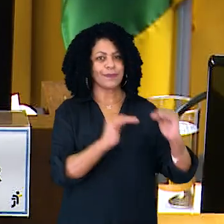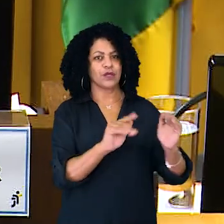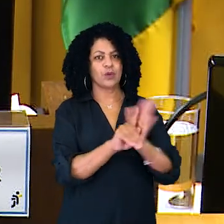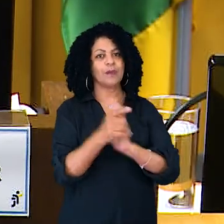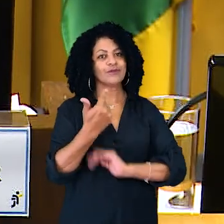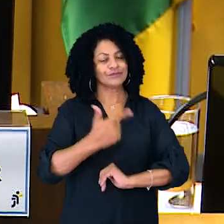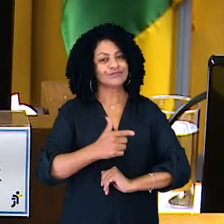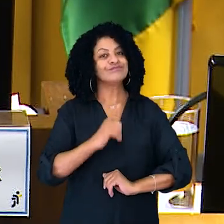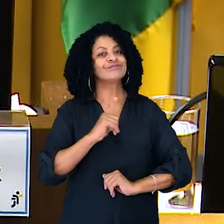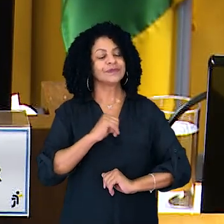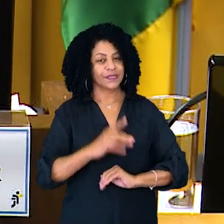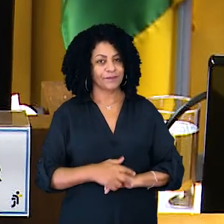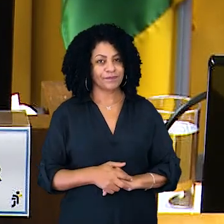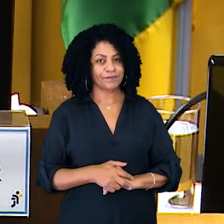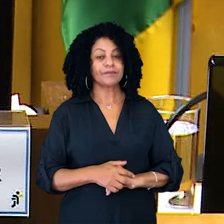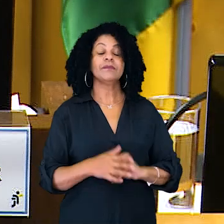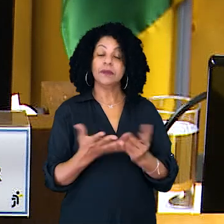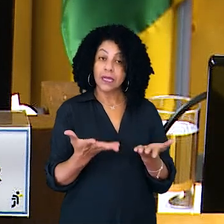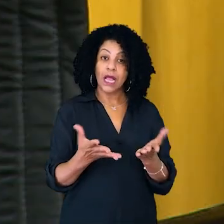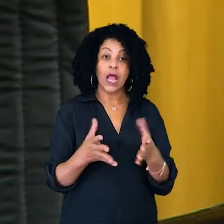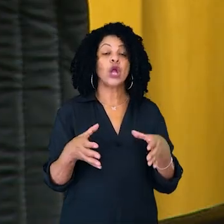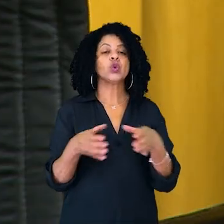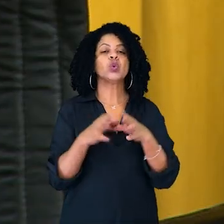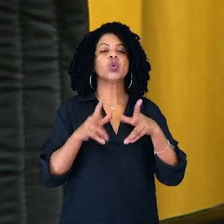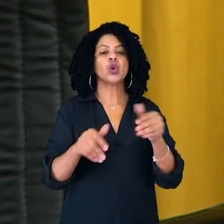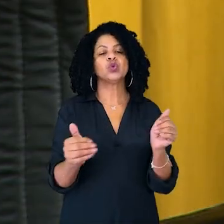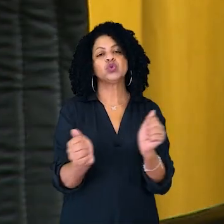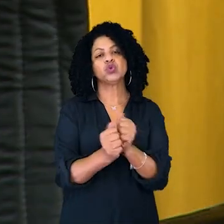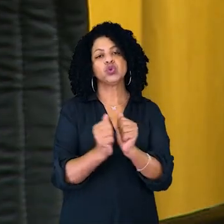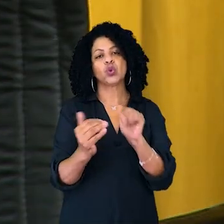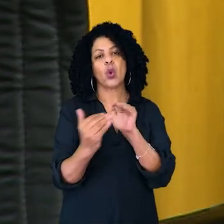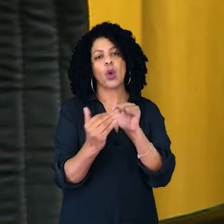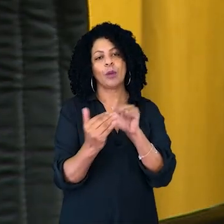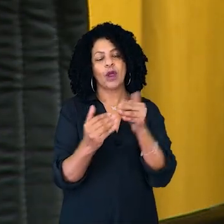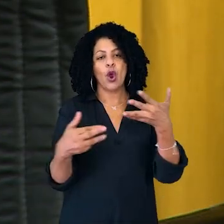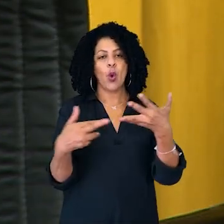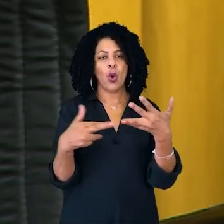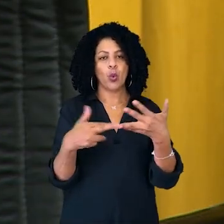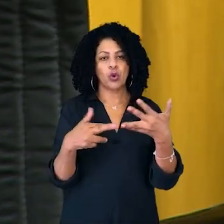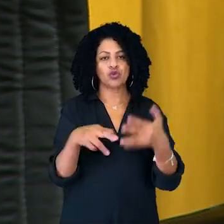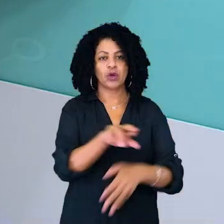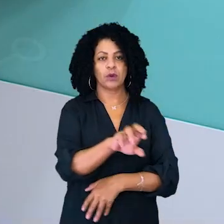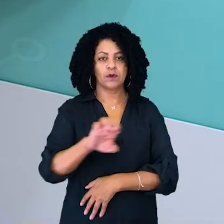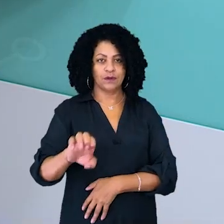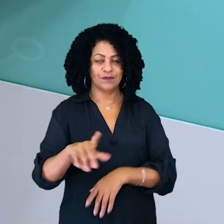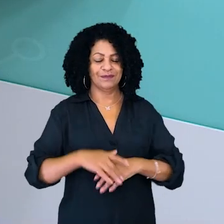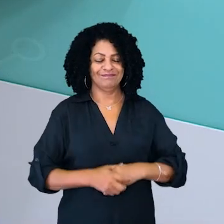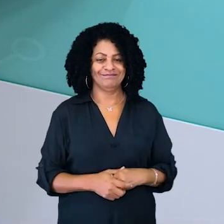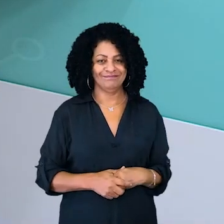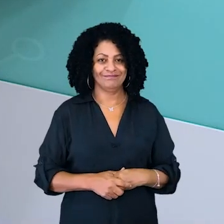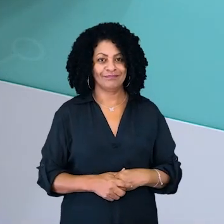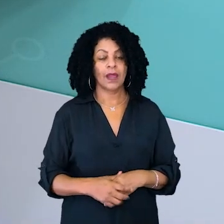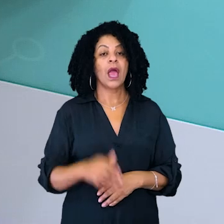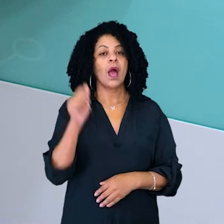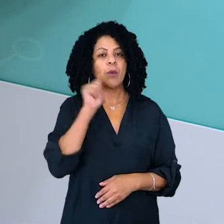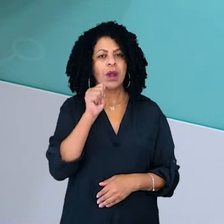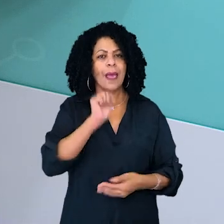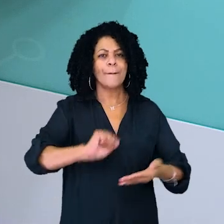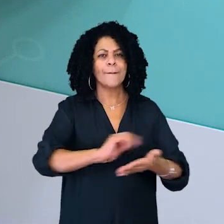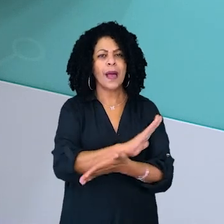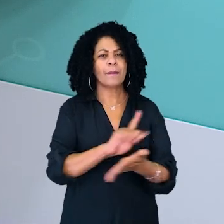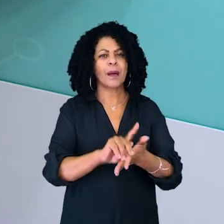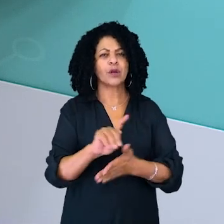A decisão da sexta turma foi unânime. O frigorífico entrou com recurso extraordinário. Uma bancária de Porto Alegre